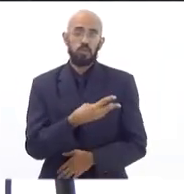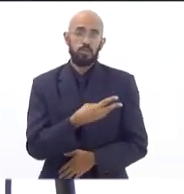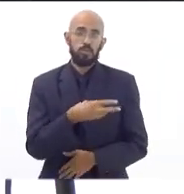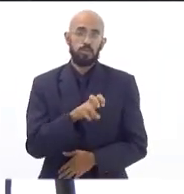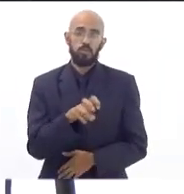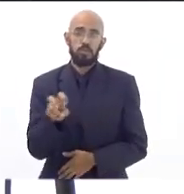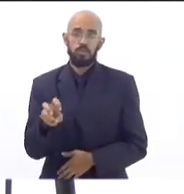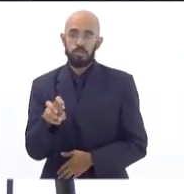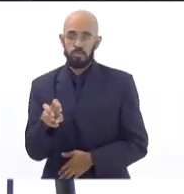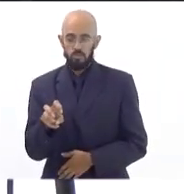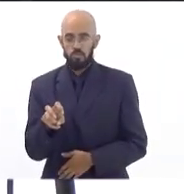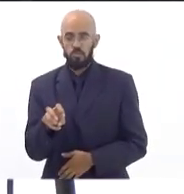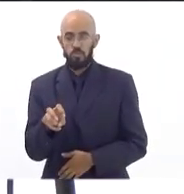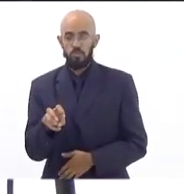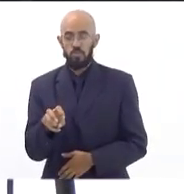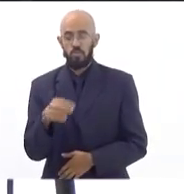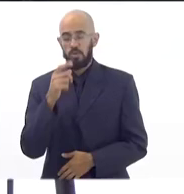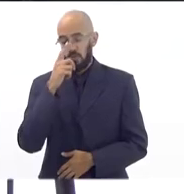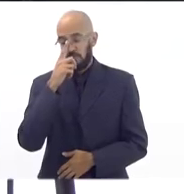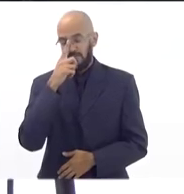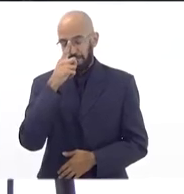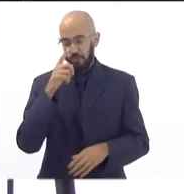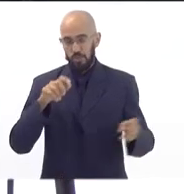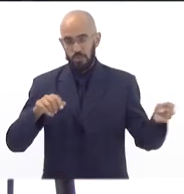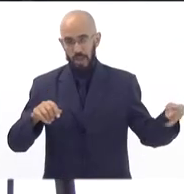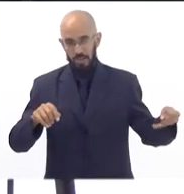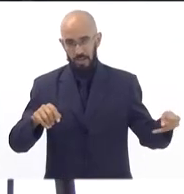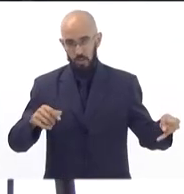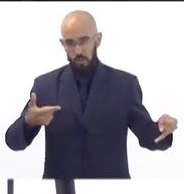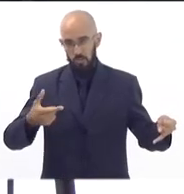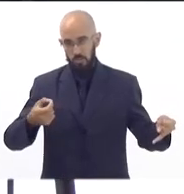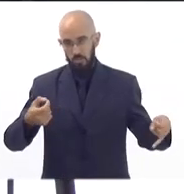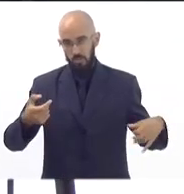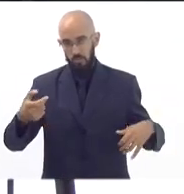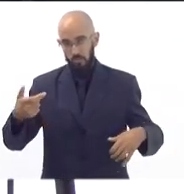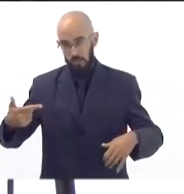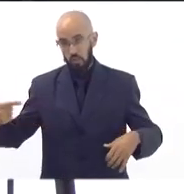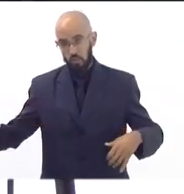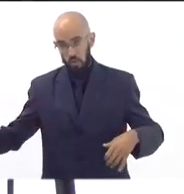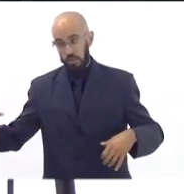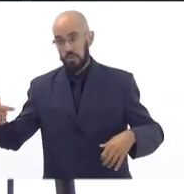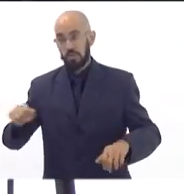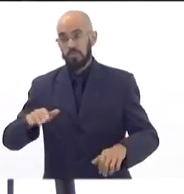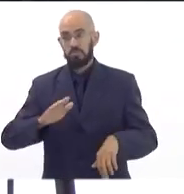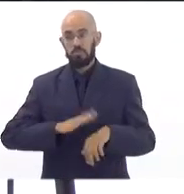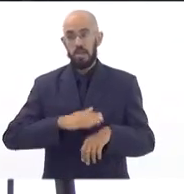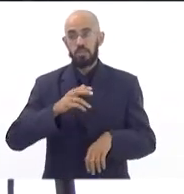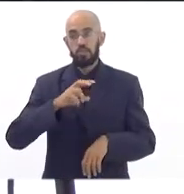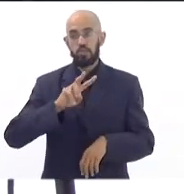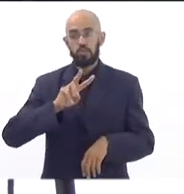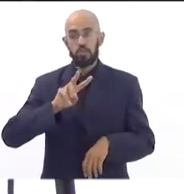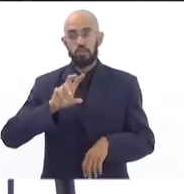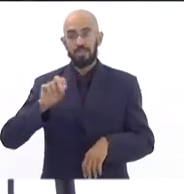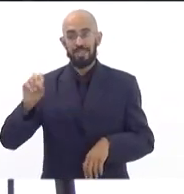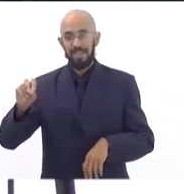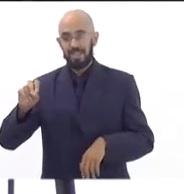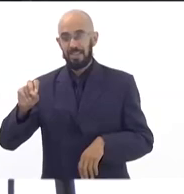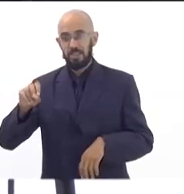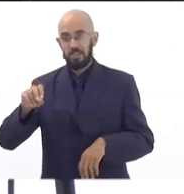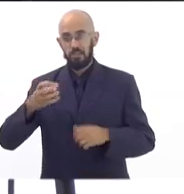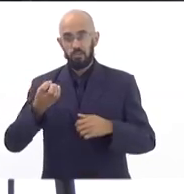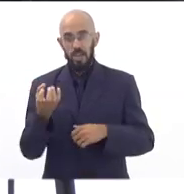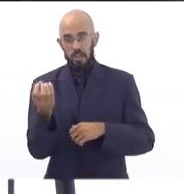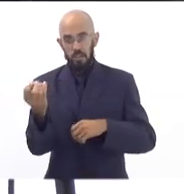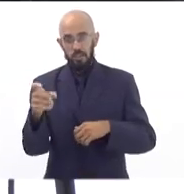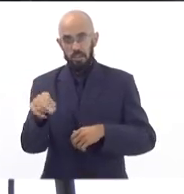345 casos só em janeiro de 2022 foram mais só em janeiro de 22 foram mais de 200 viagens cancelados ou interrompidos